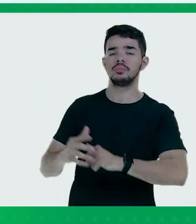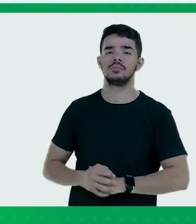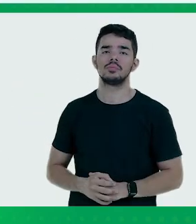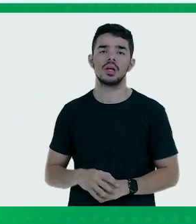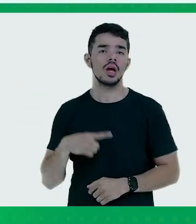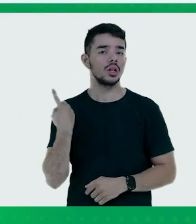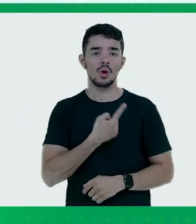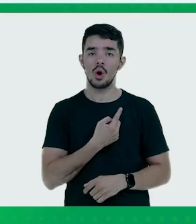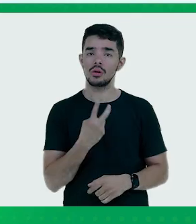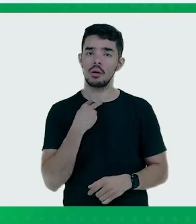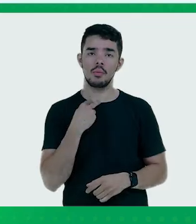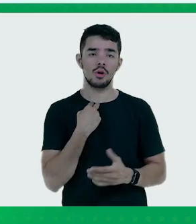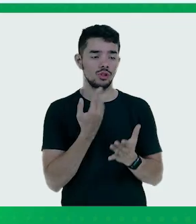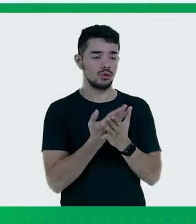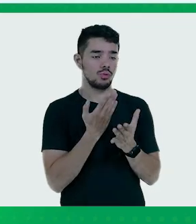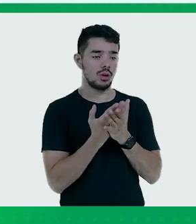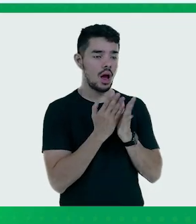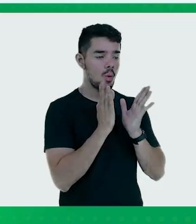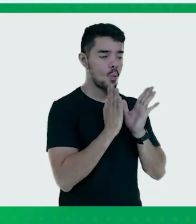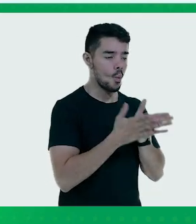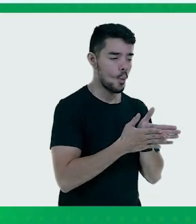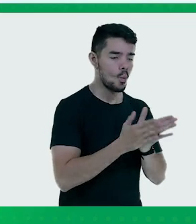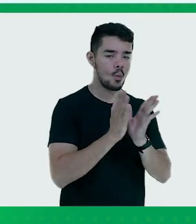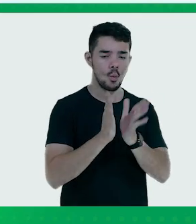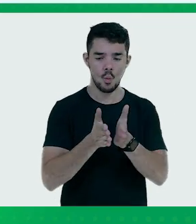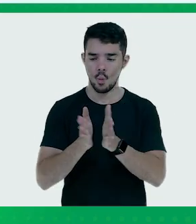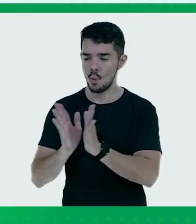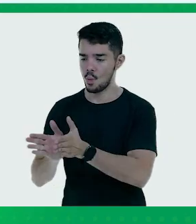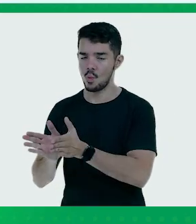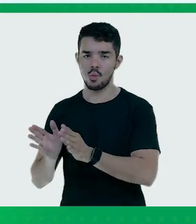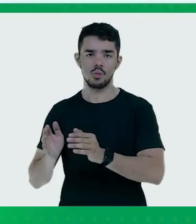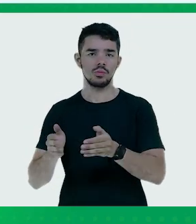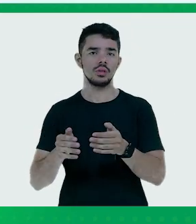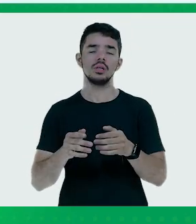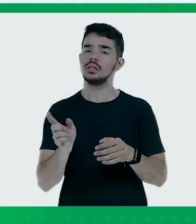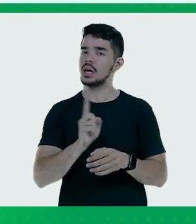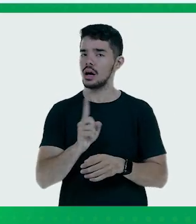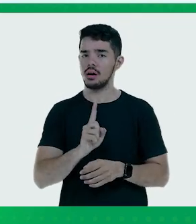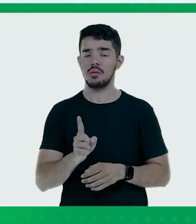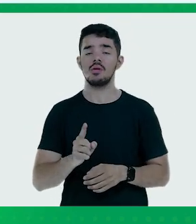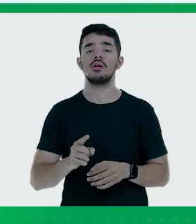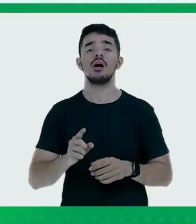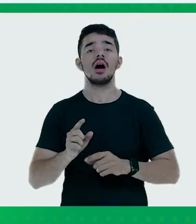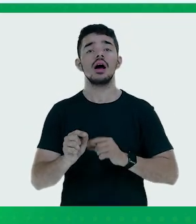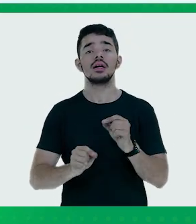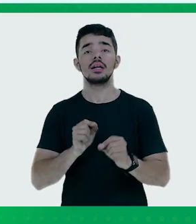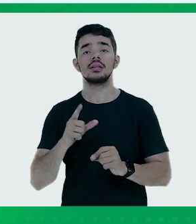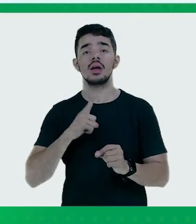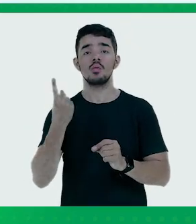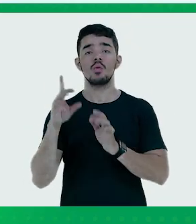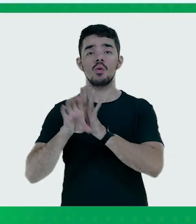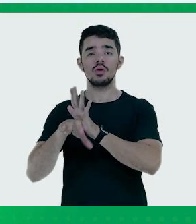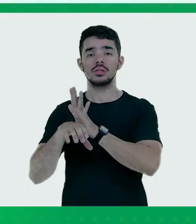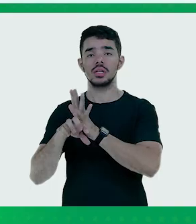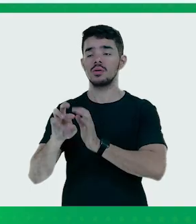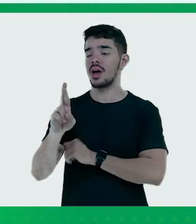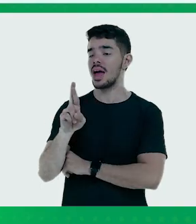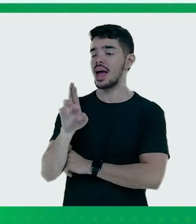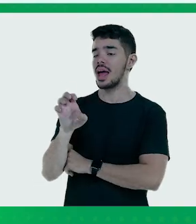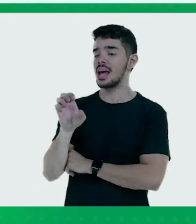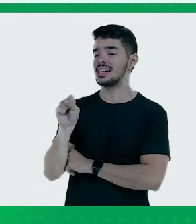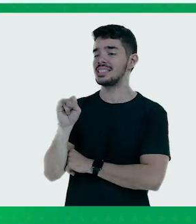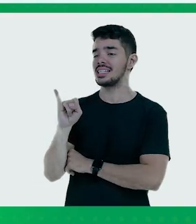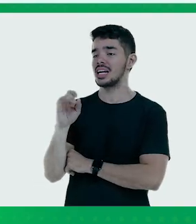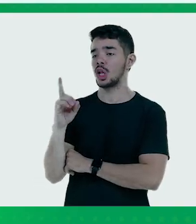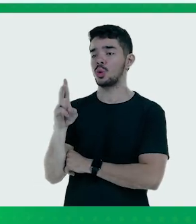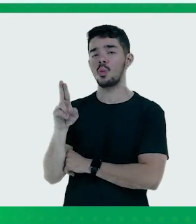estudar isoladamente esses momentos literários, uma vez que até um conceito, né, chamado residualidade,